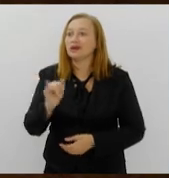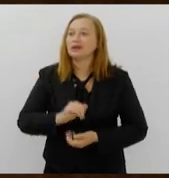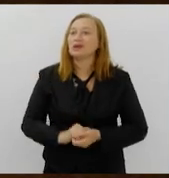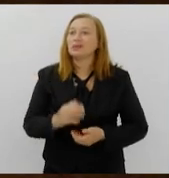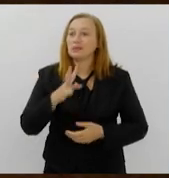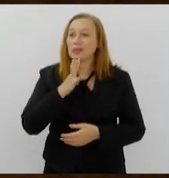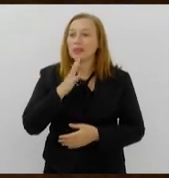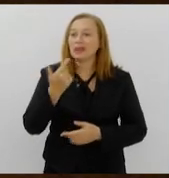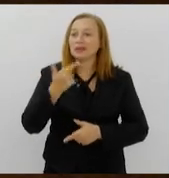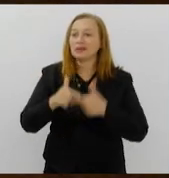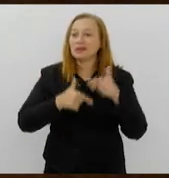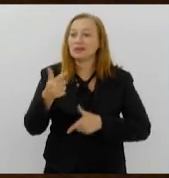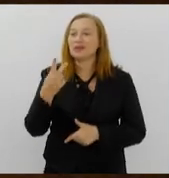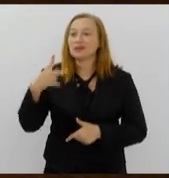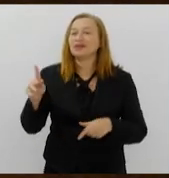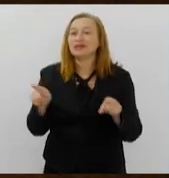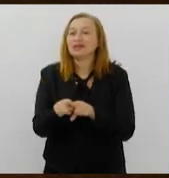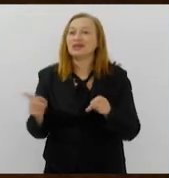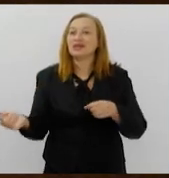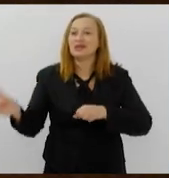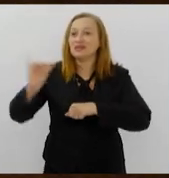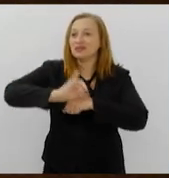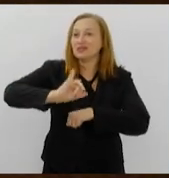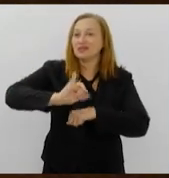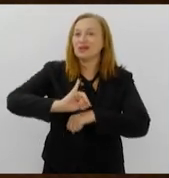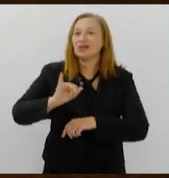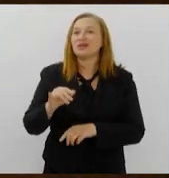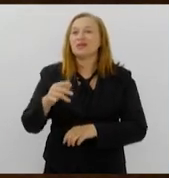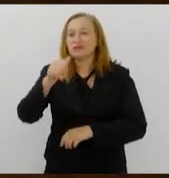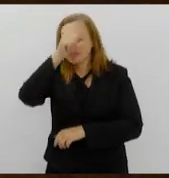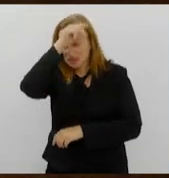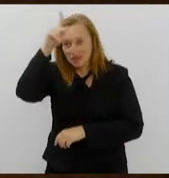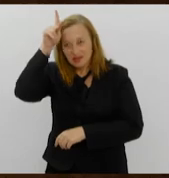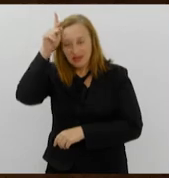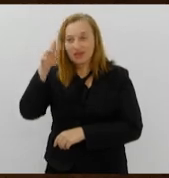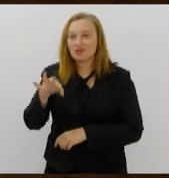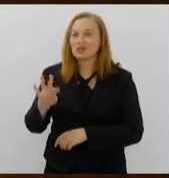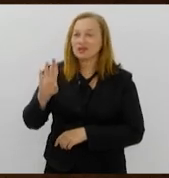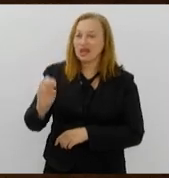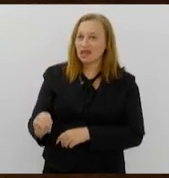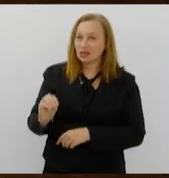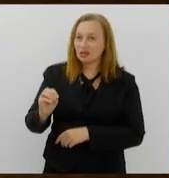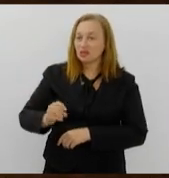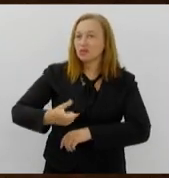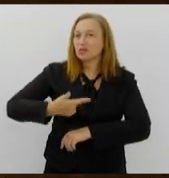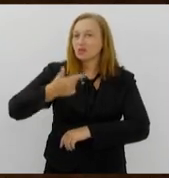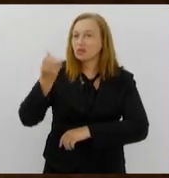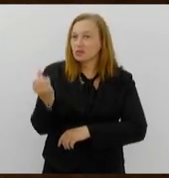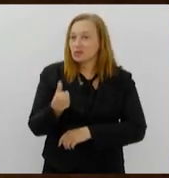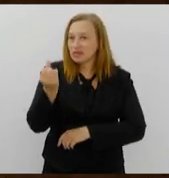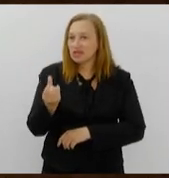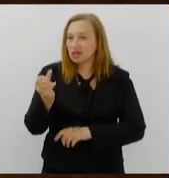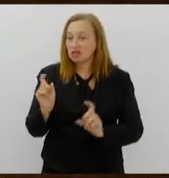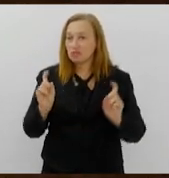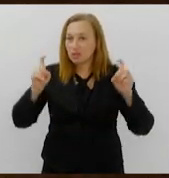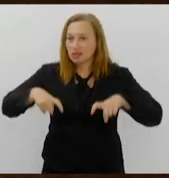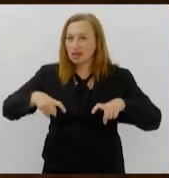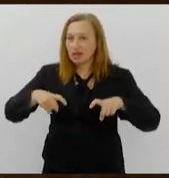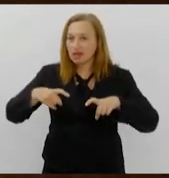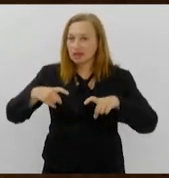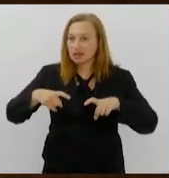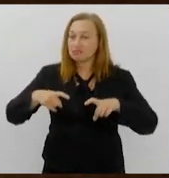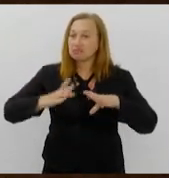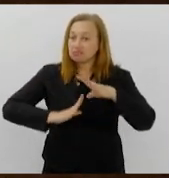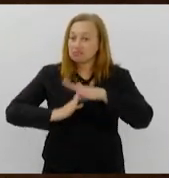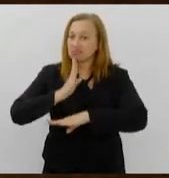dele. E em Volta Redonda, o prefeito Neto assume seu sexto mandato, um recorde histórico no